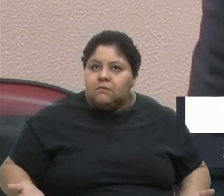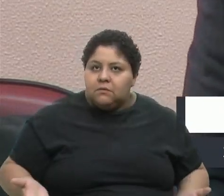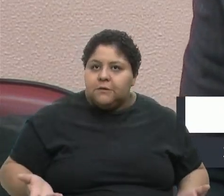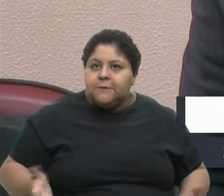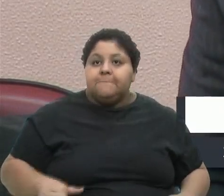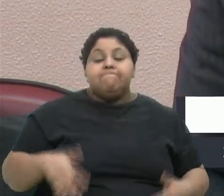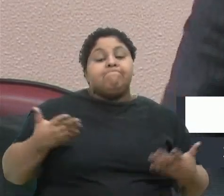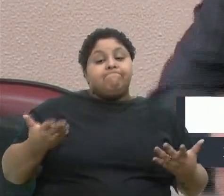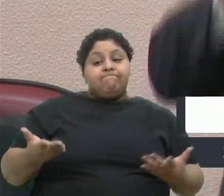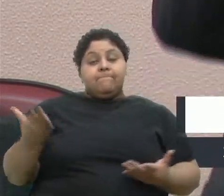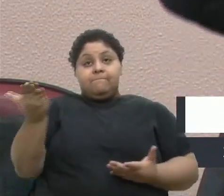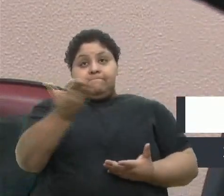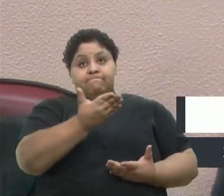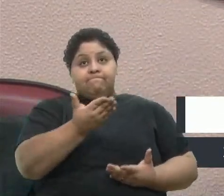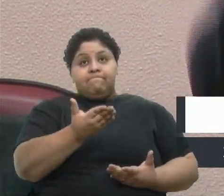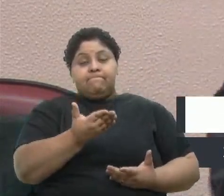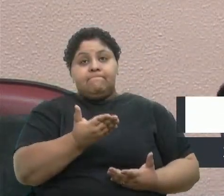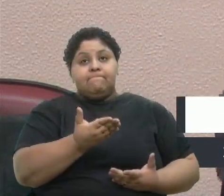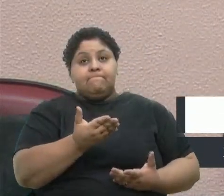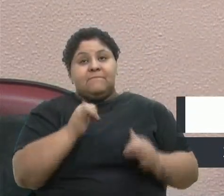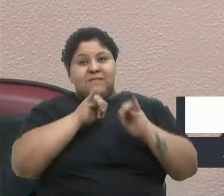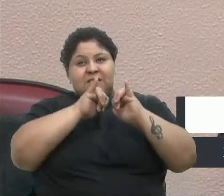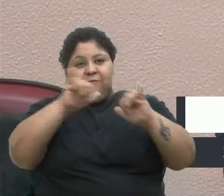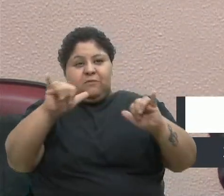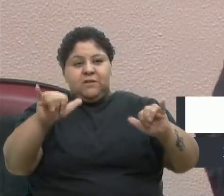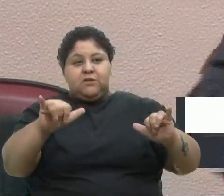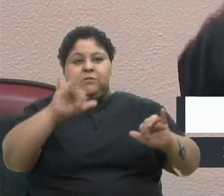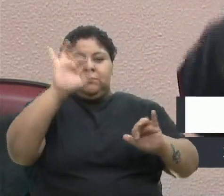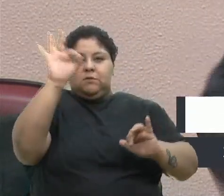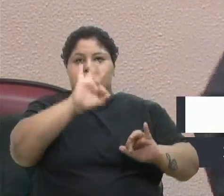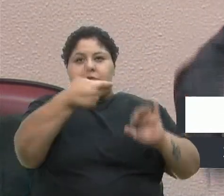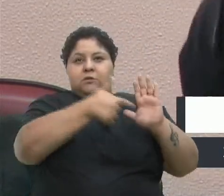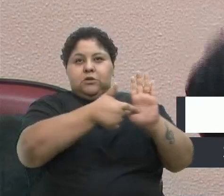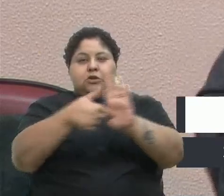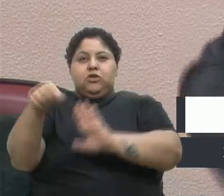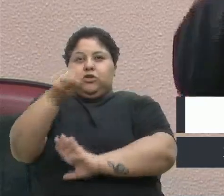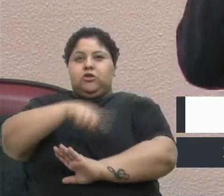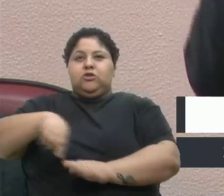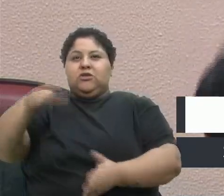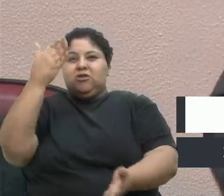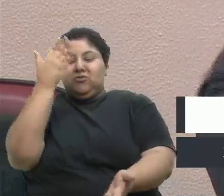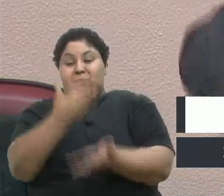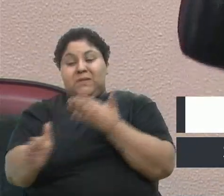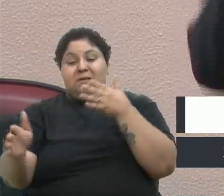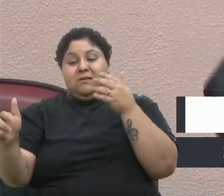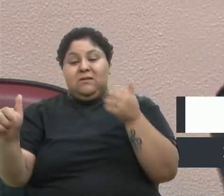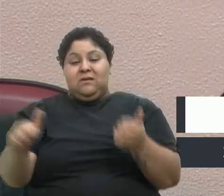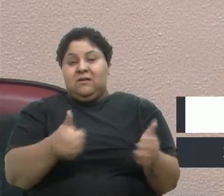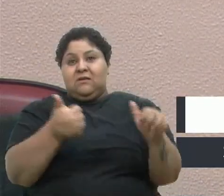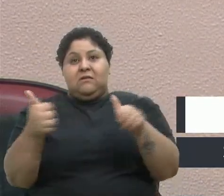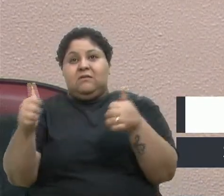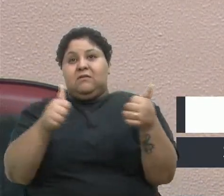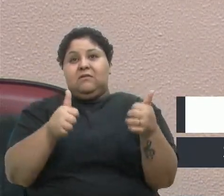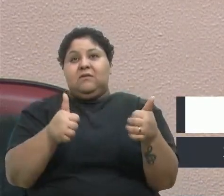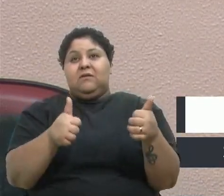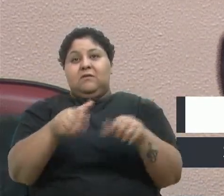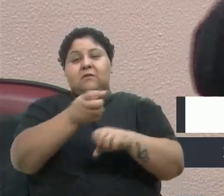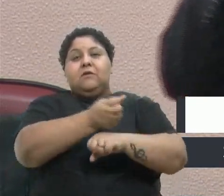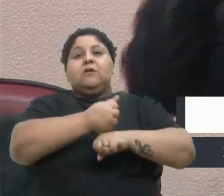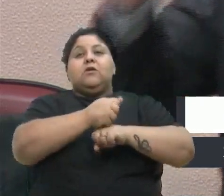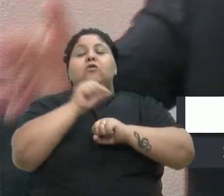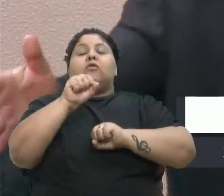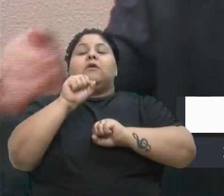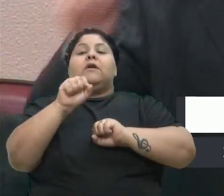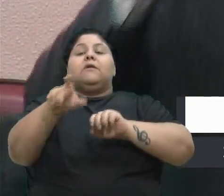Então, nobres colegas, as estatísticas mostram que nós perdemos qualificação profissional. Quem se forma